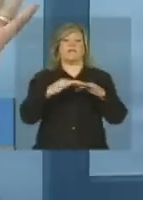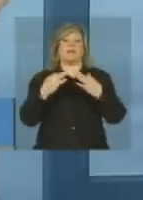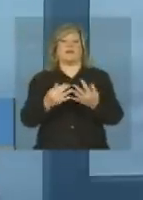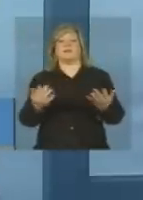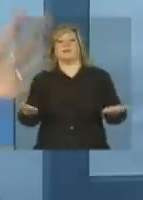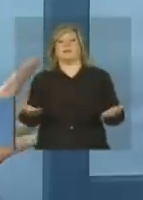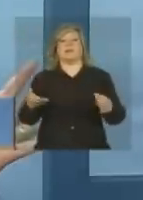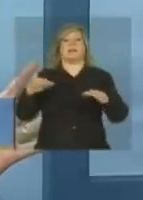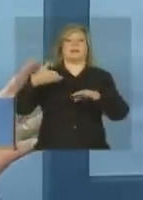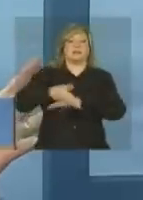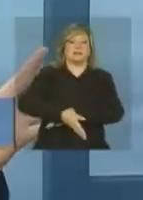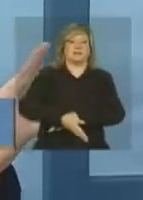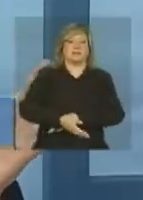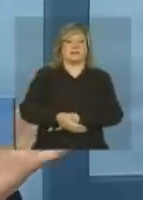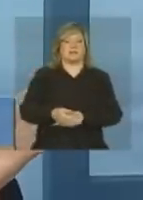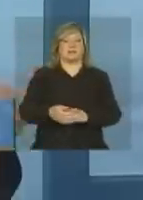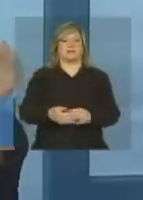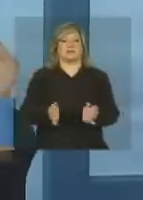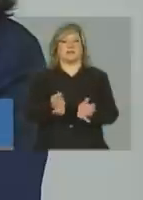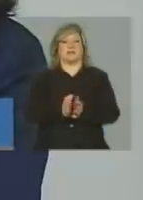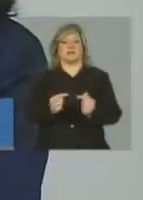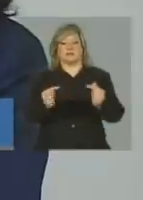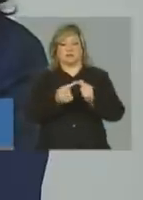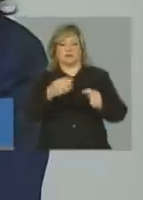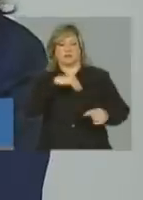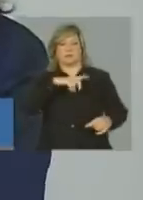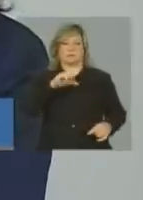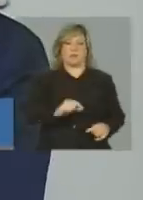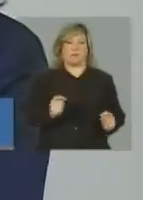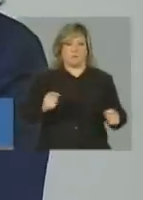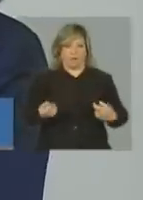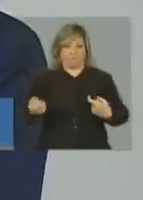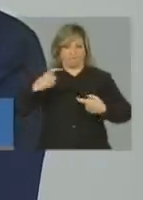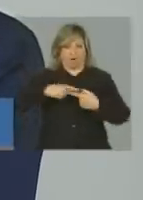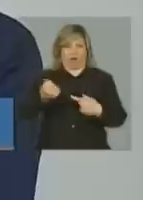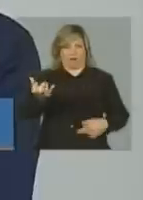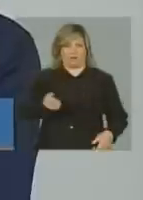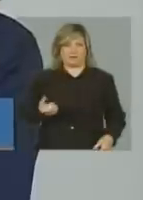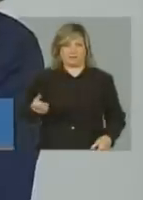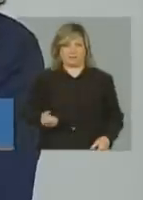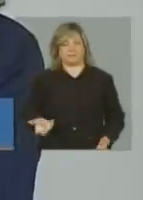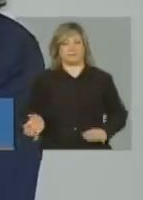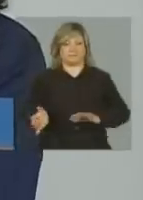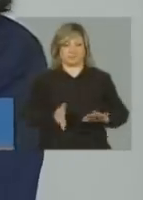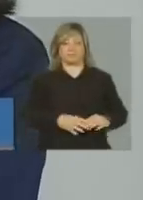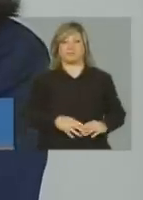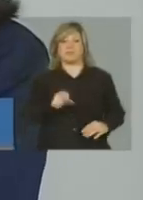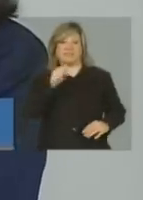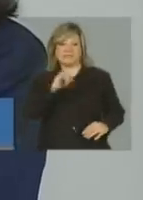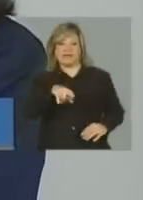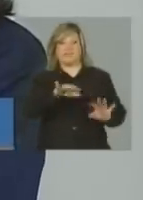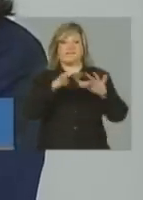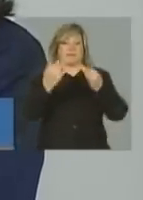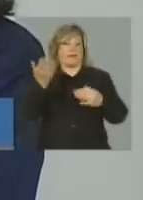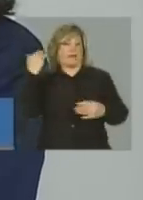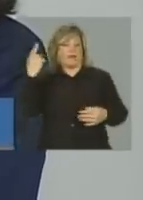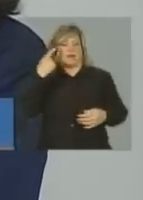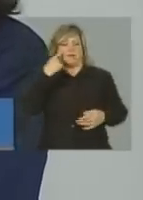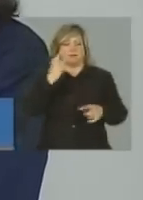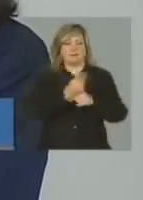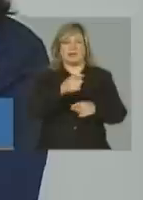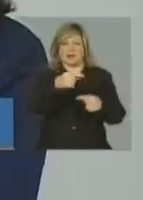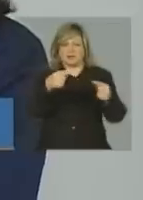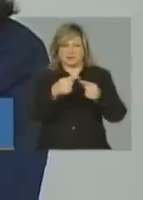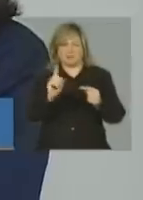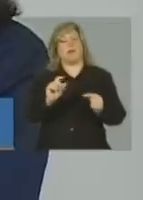algum momento ali, ela entrou dentro do perfil novamente? Se a família, se daquele momento em que ela foi identificada, ela não tinha perfil,